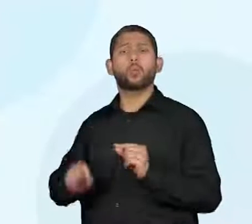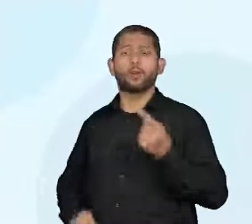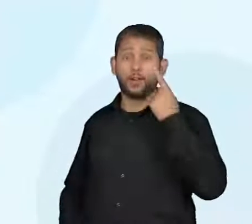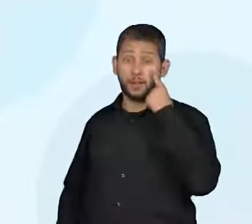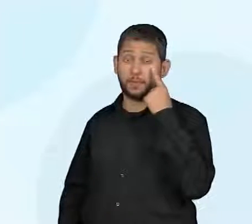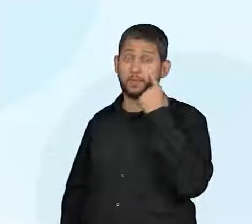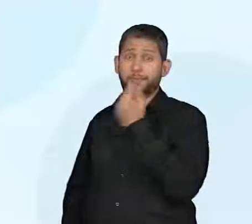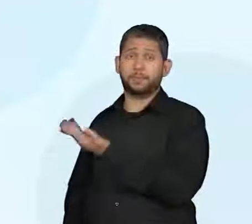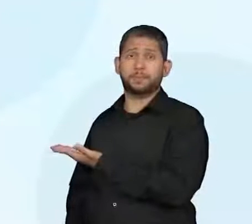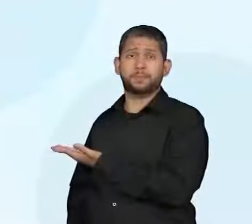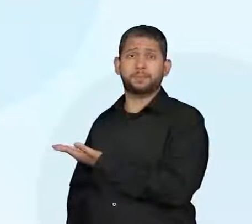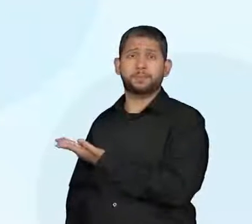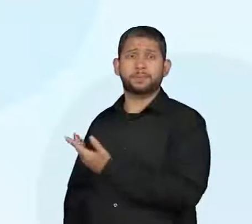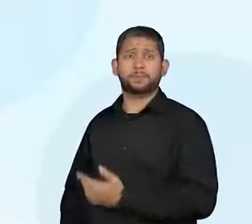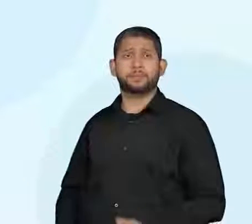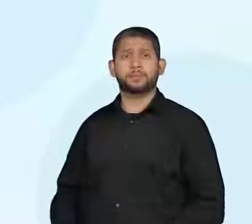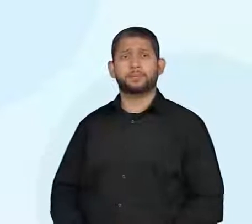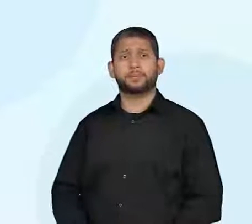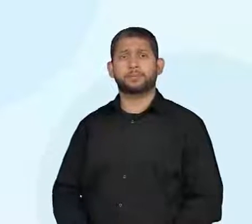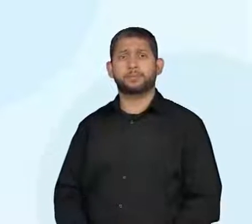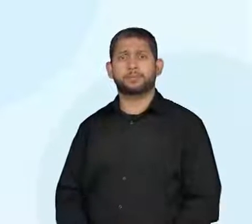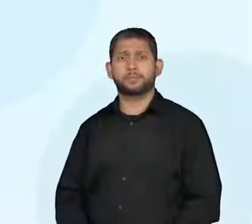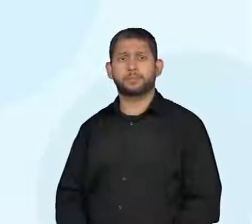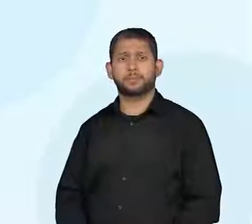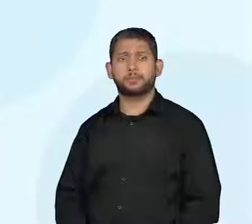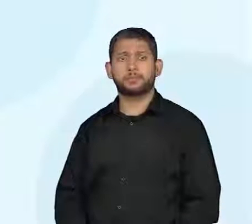bem essa imagem.